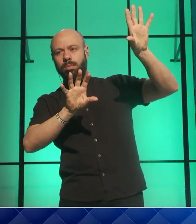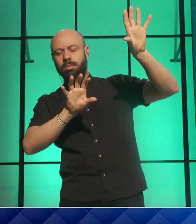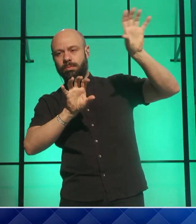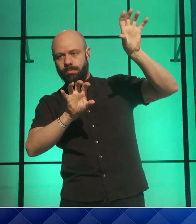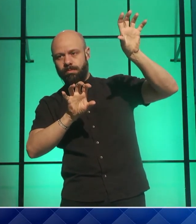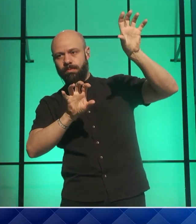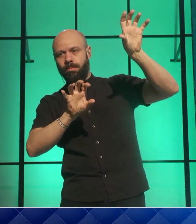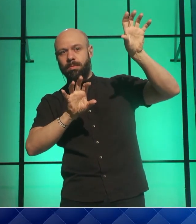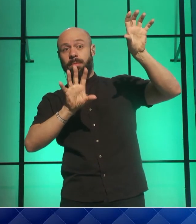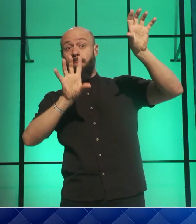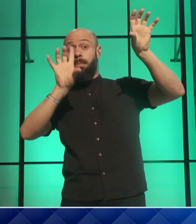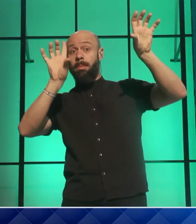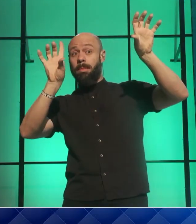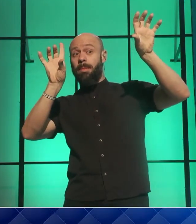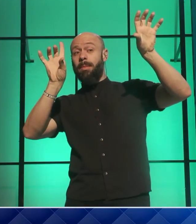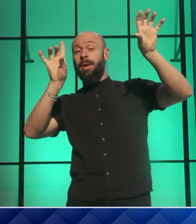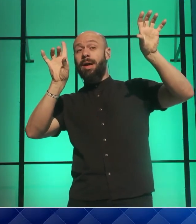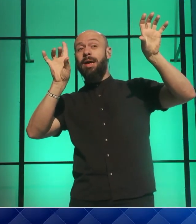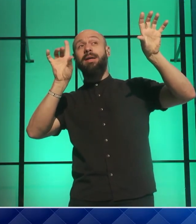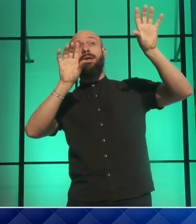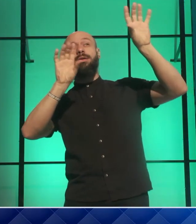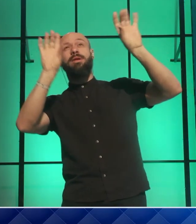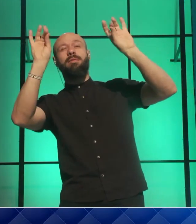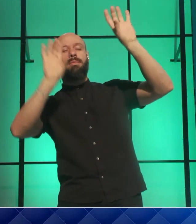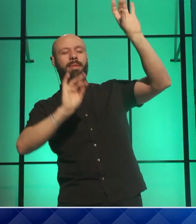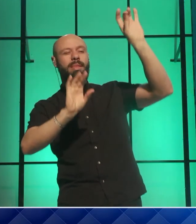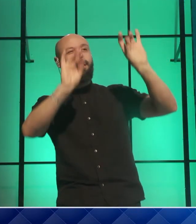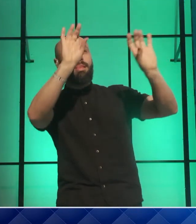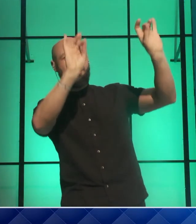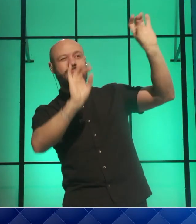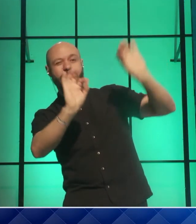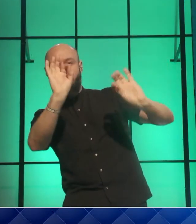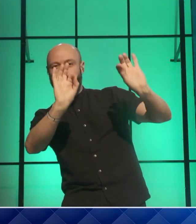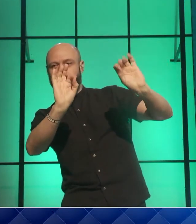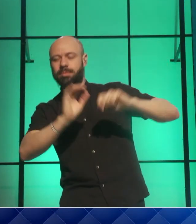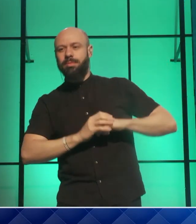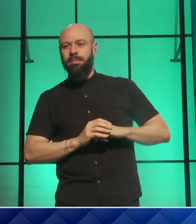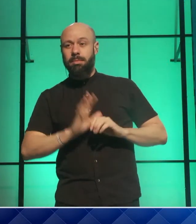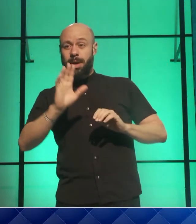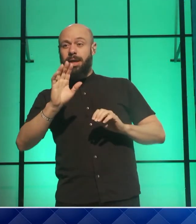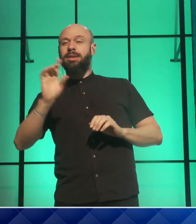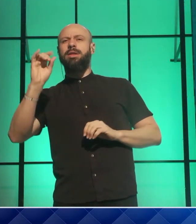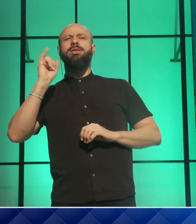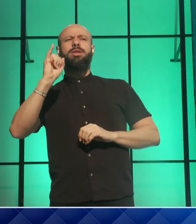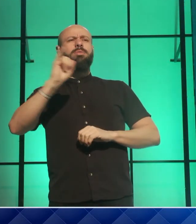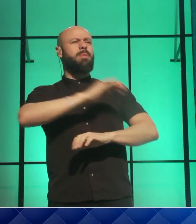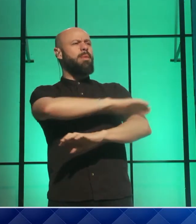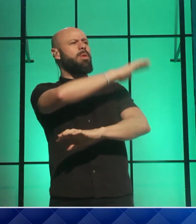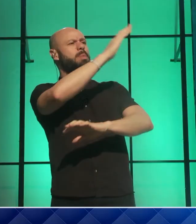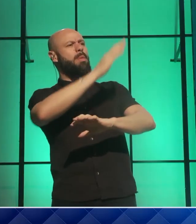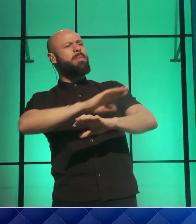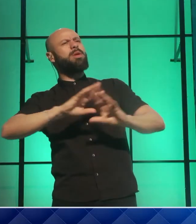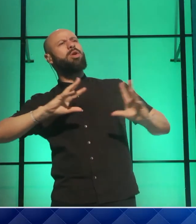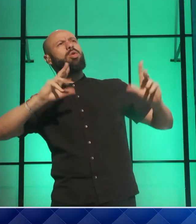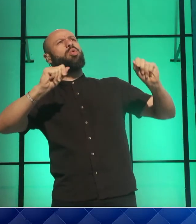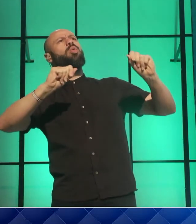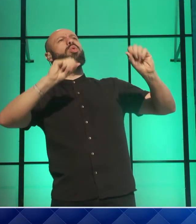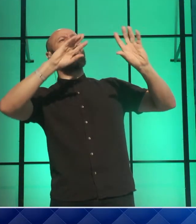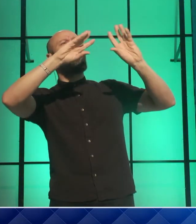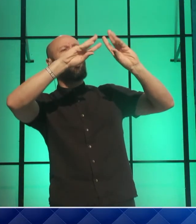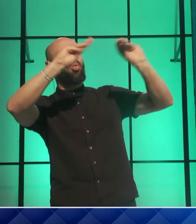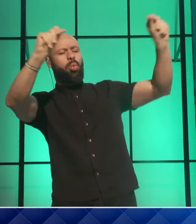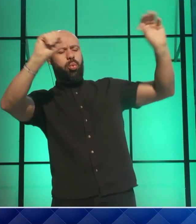Mas eles perecerão. Deus está dizendo: as montanhas, os montes, todo o universo